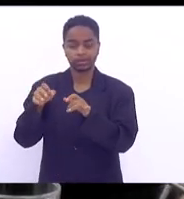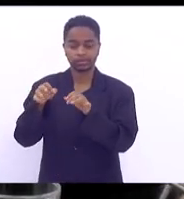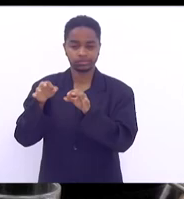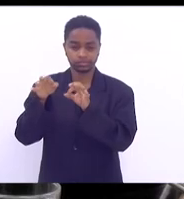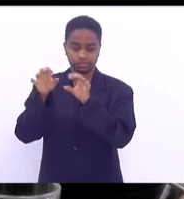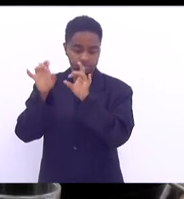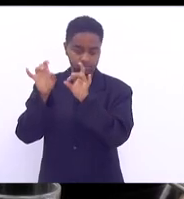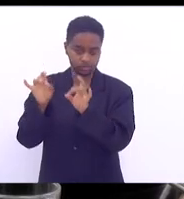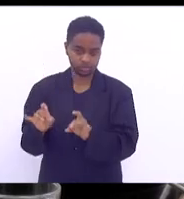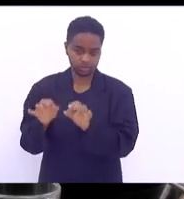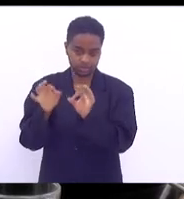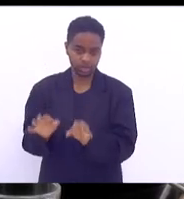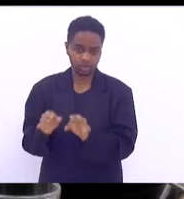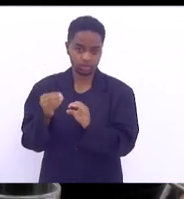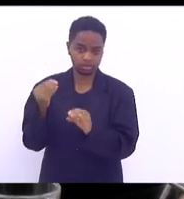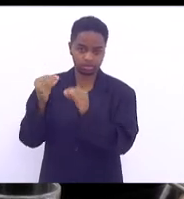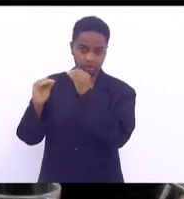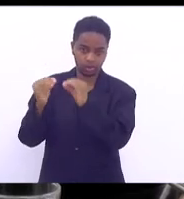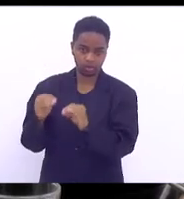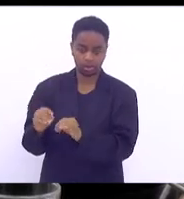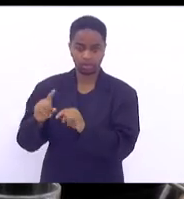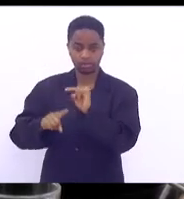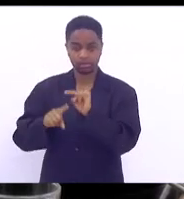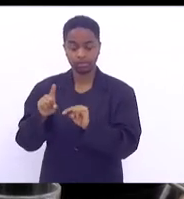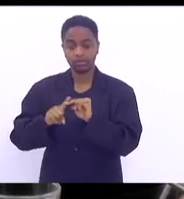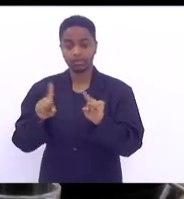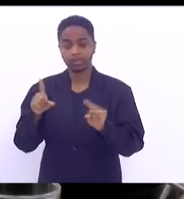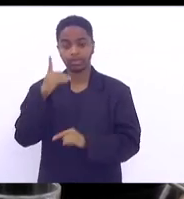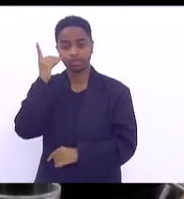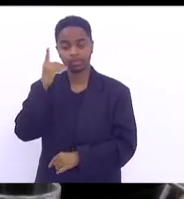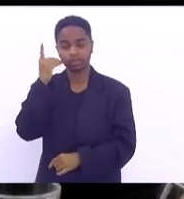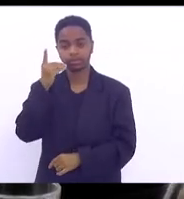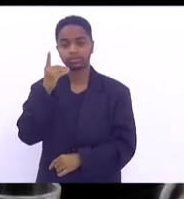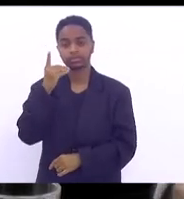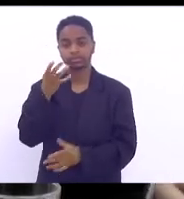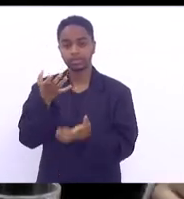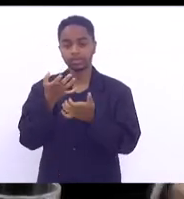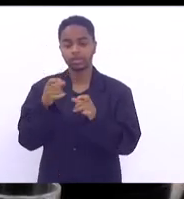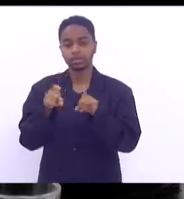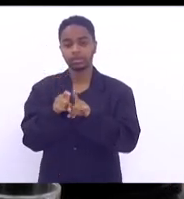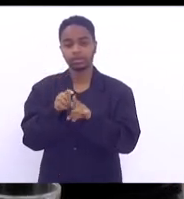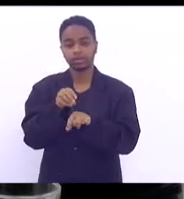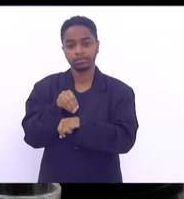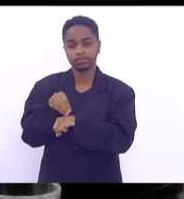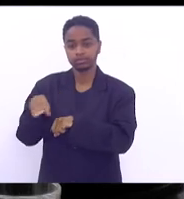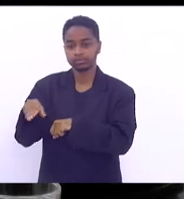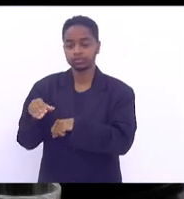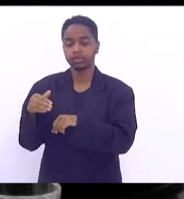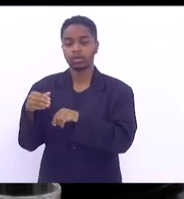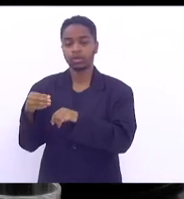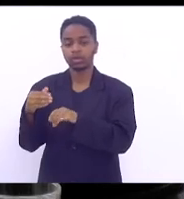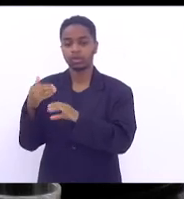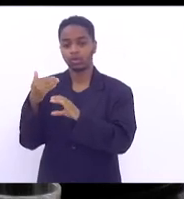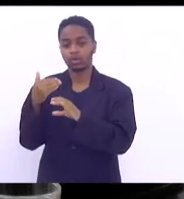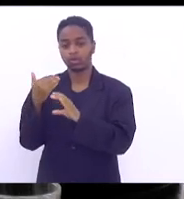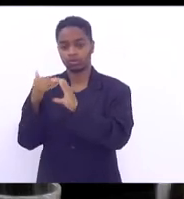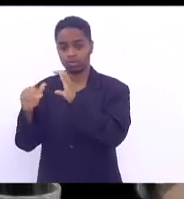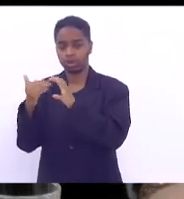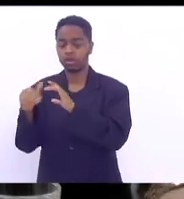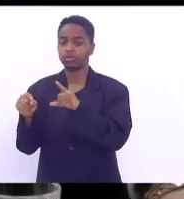o deputado Anderson Moraes pretende que essa notificação também seja enviada ao e-mail do